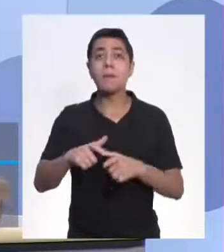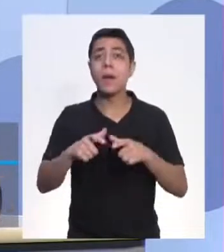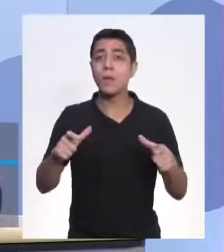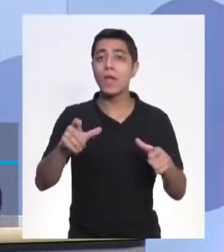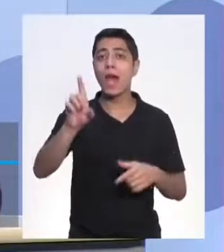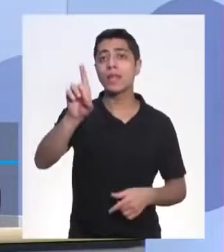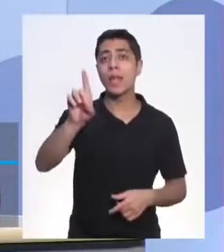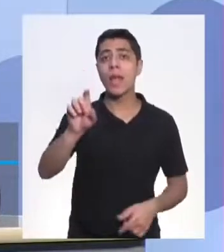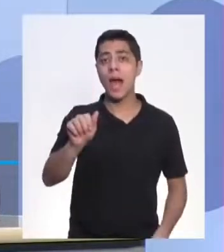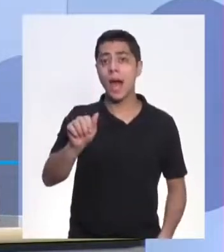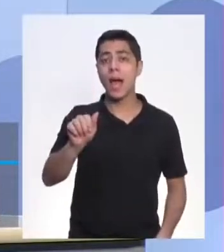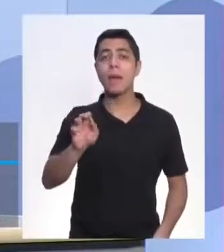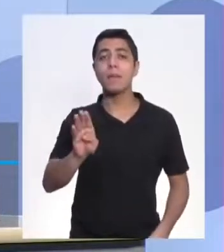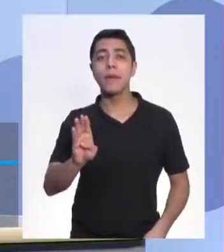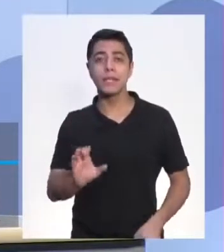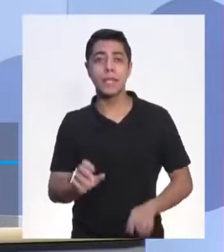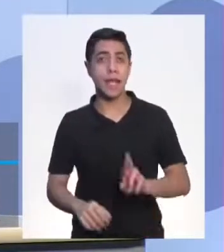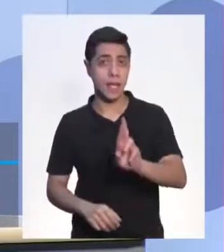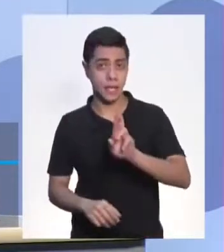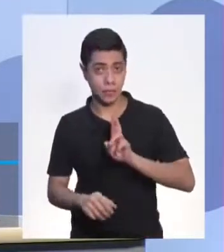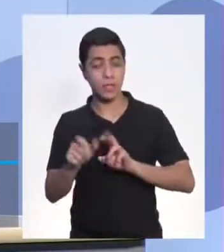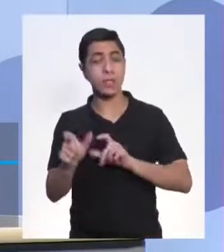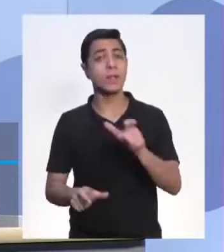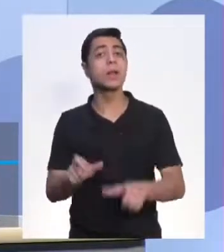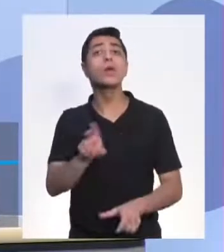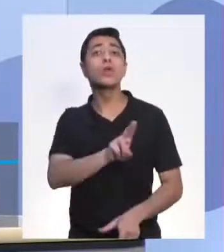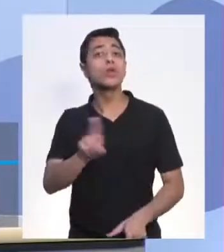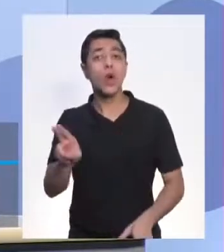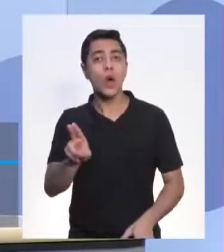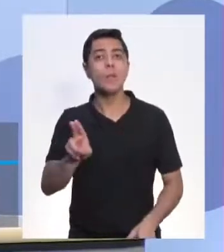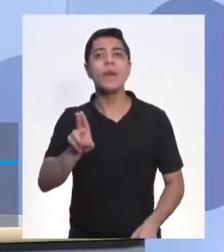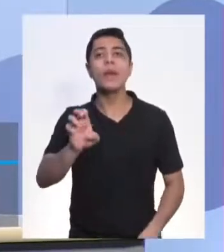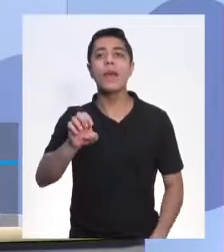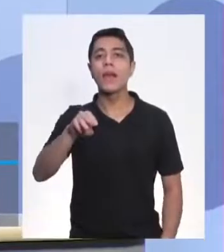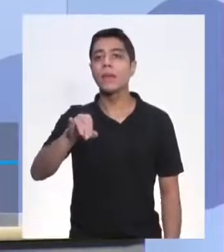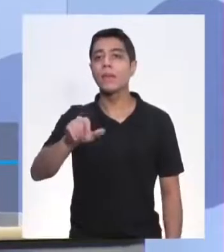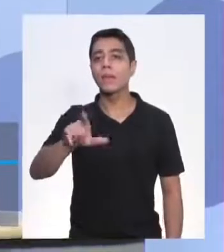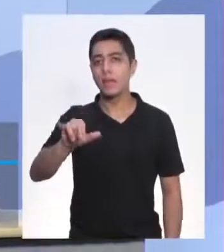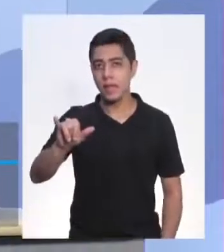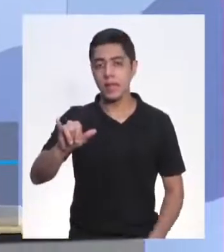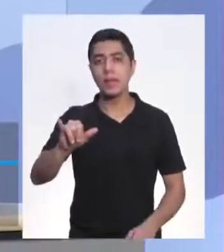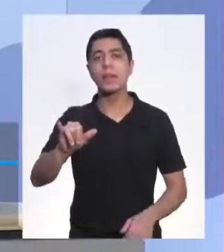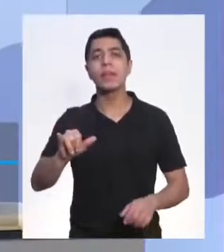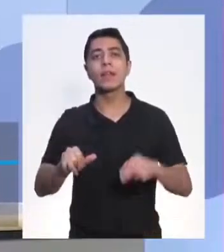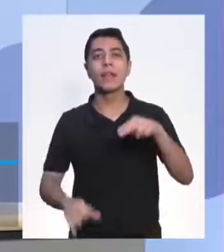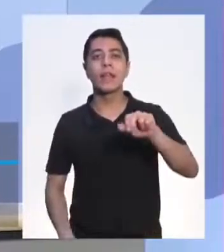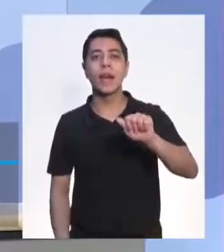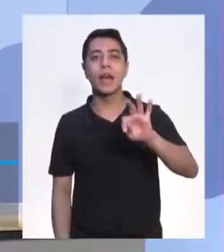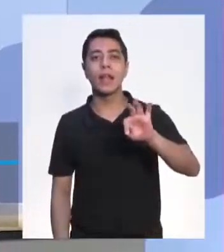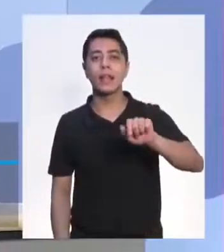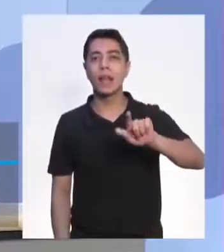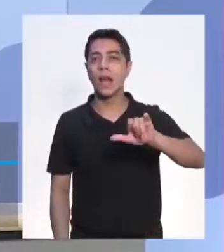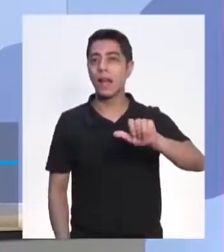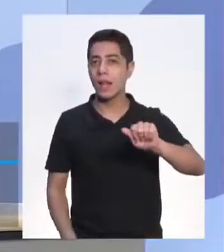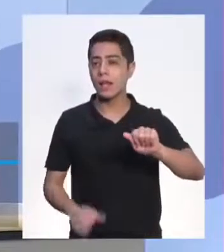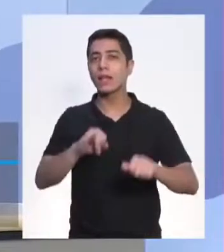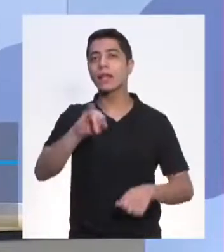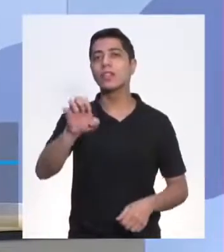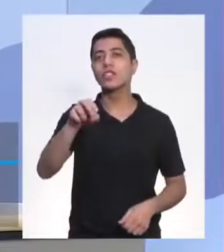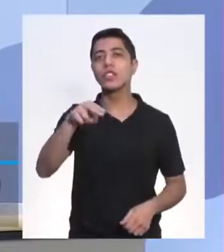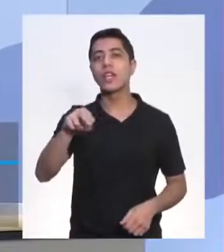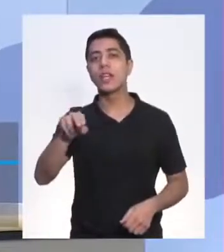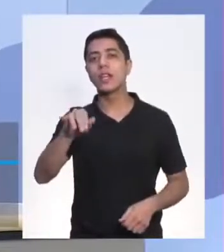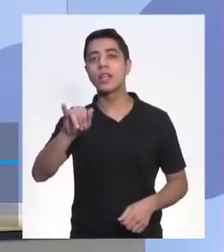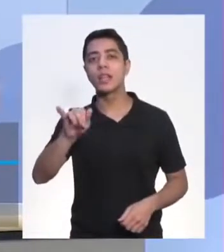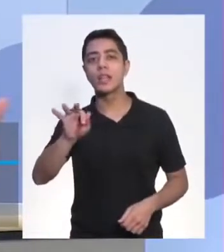Giovana, Guilherme, Lucas, Isabelle, Emily, Kaique, Natália e Jennifer. E quero mandar um abraço para algumas escolas,